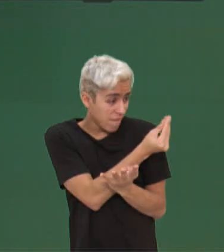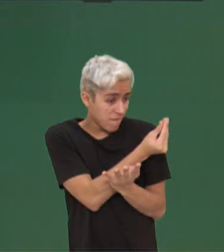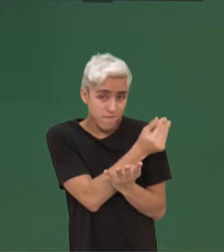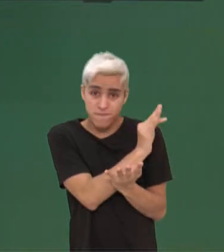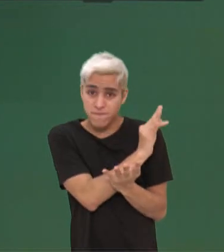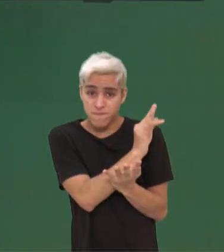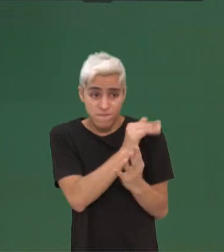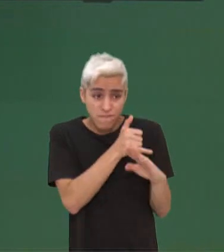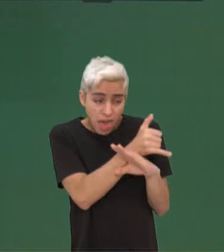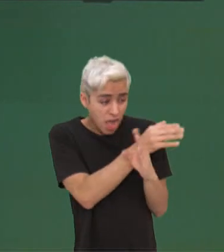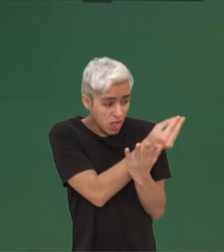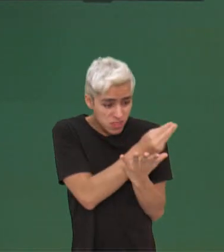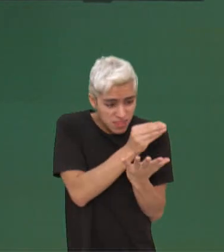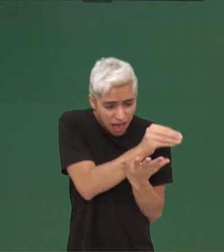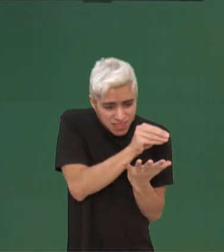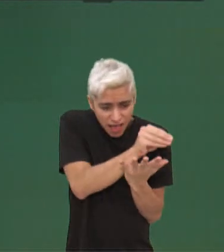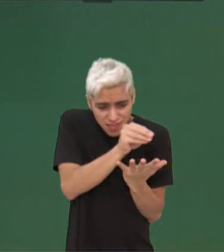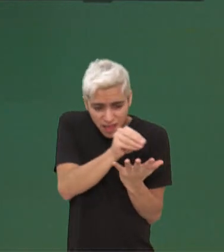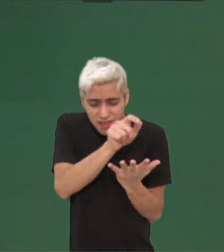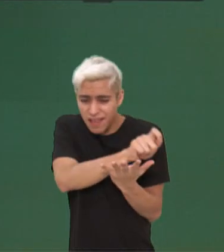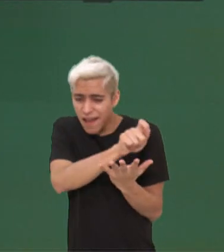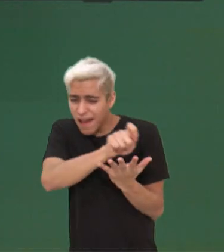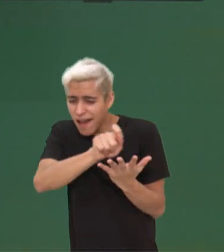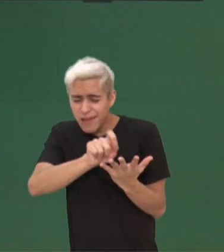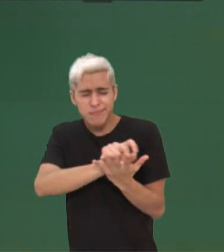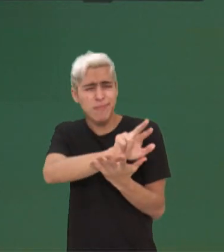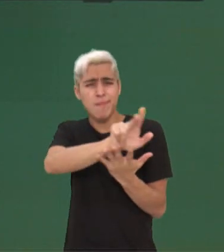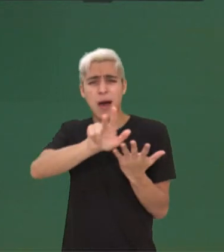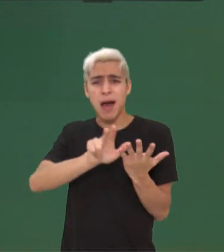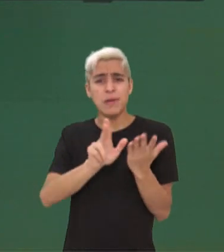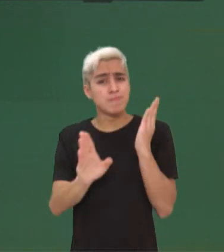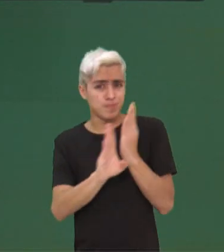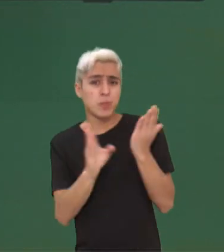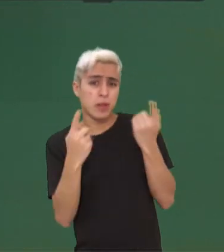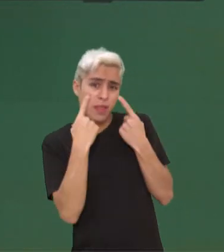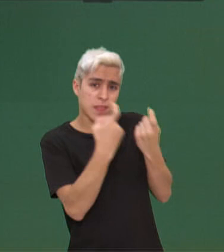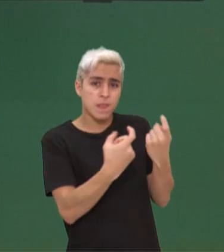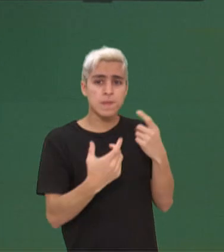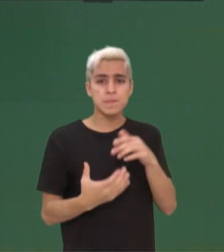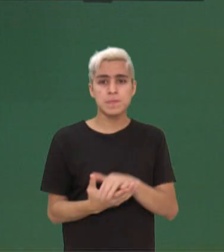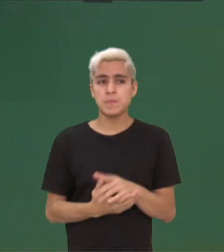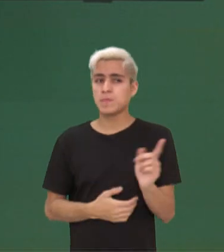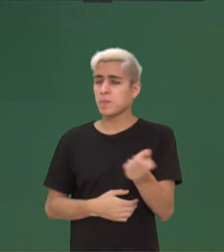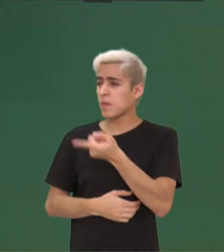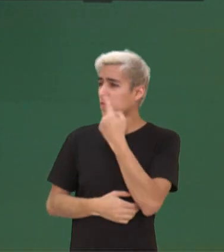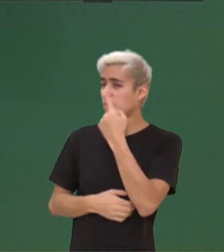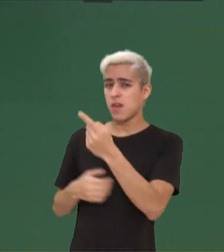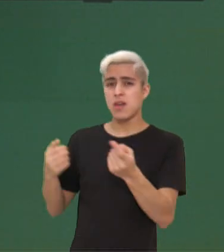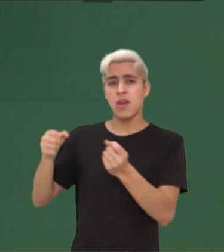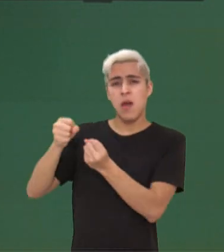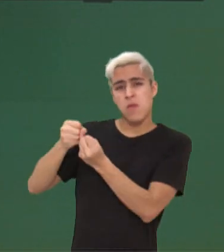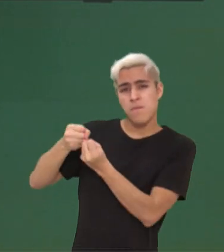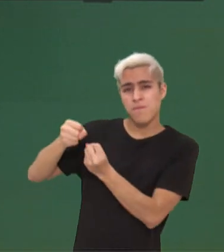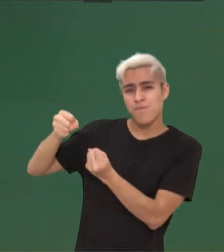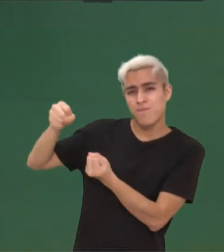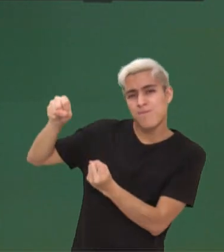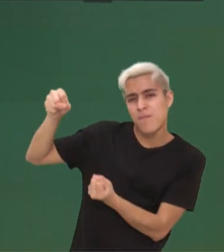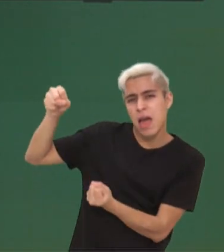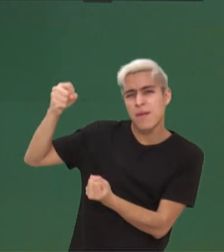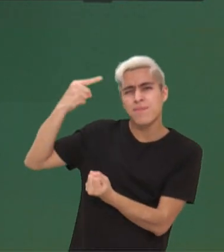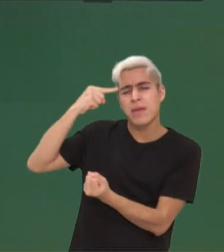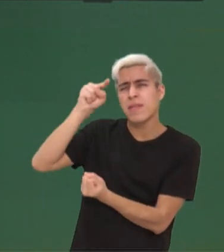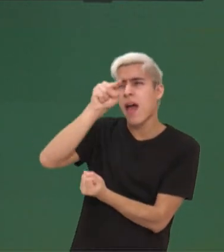áreas das atividades industriais ali, certo? Trouxe um mapa aqui para a gente pensar onde tem